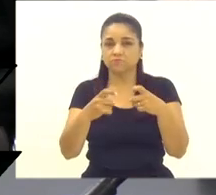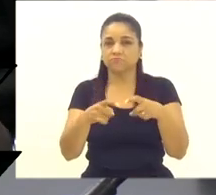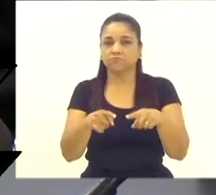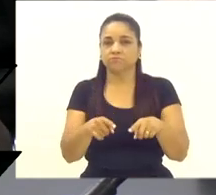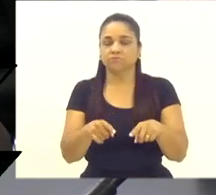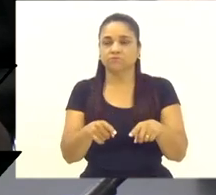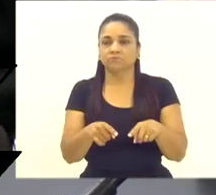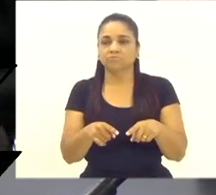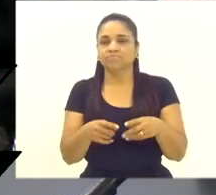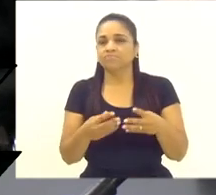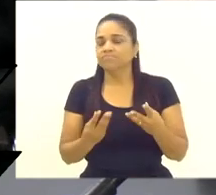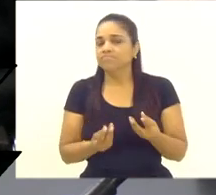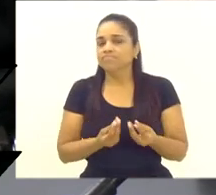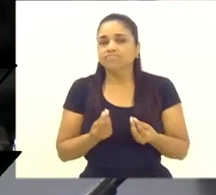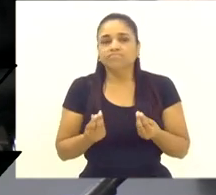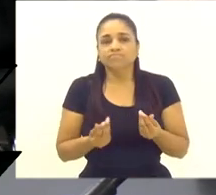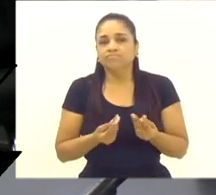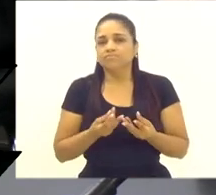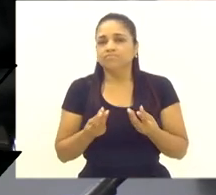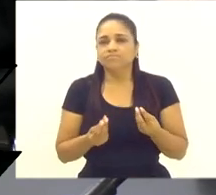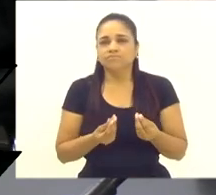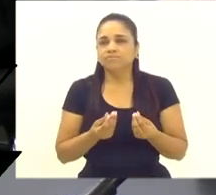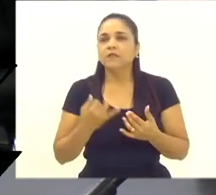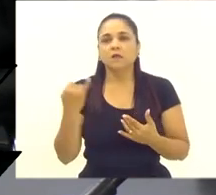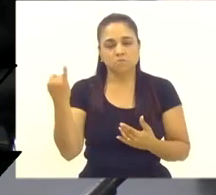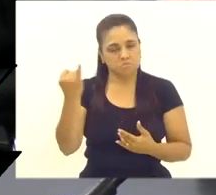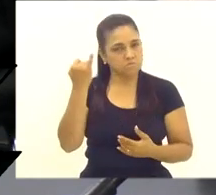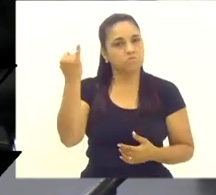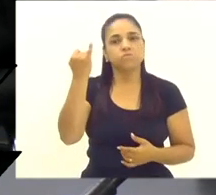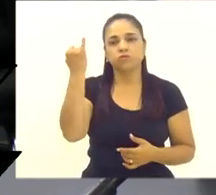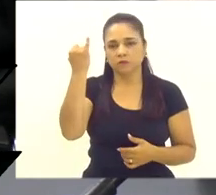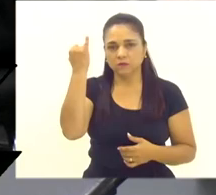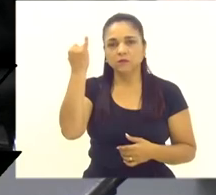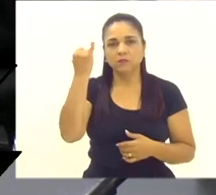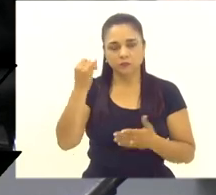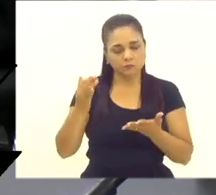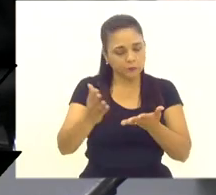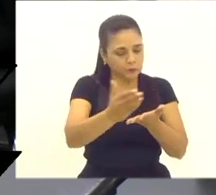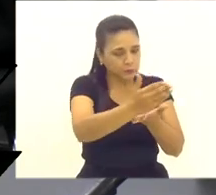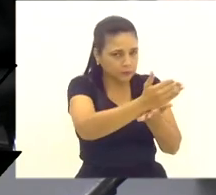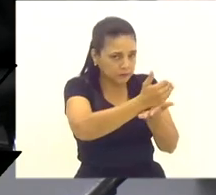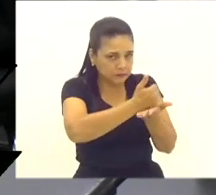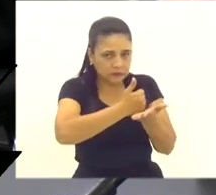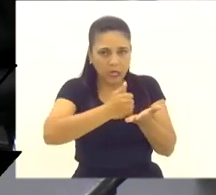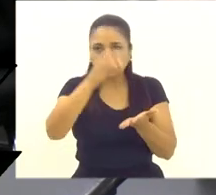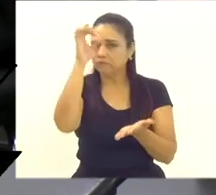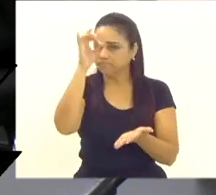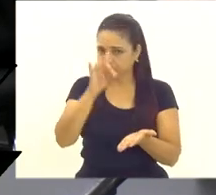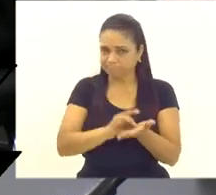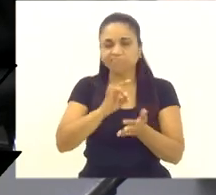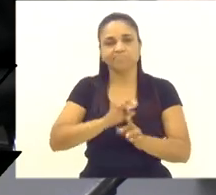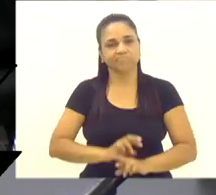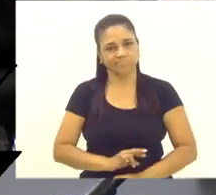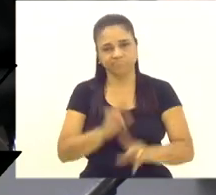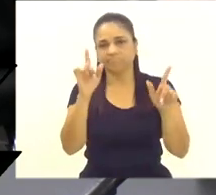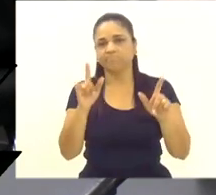uma importância porque os dados são realmente muito discrepantes